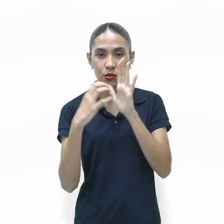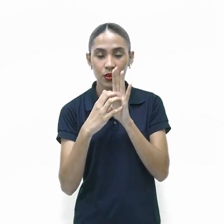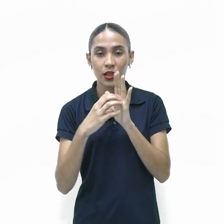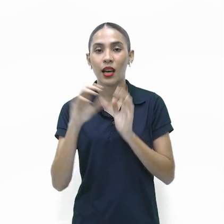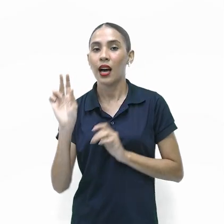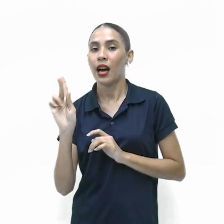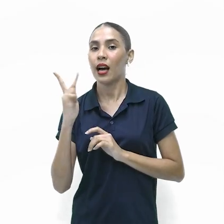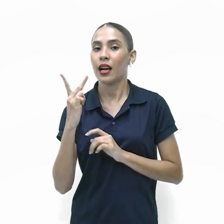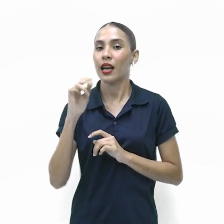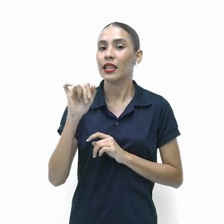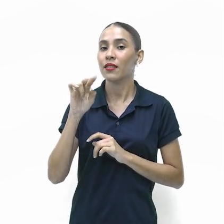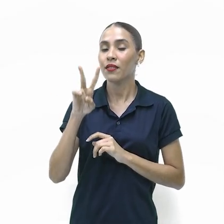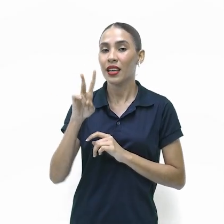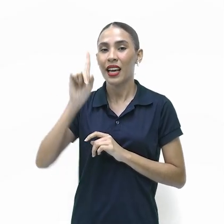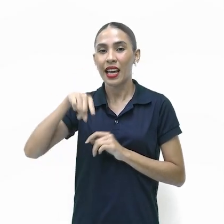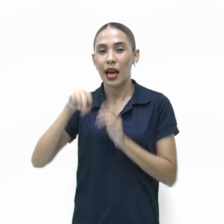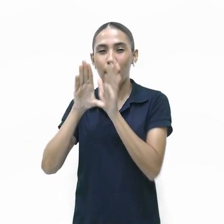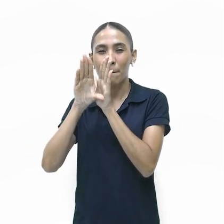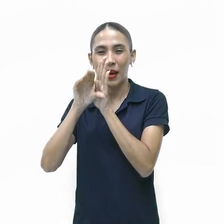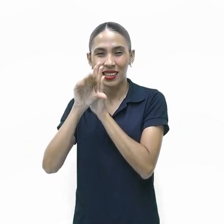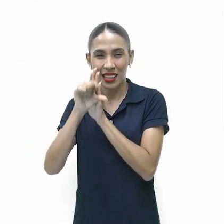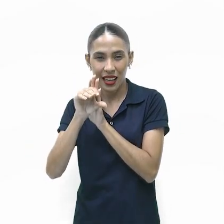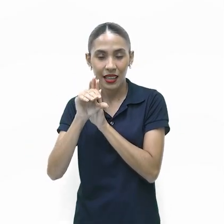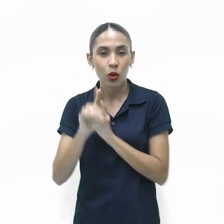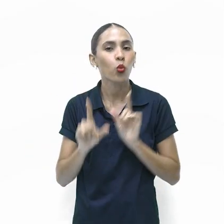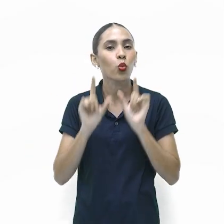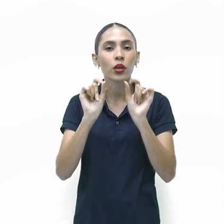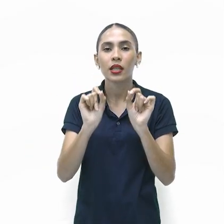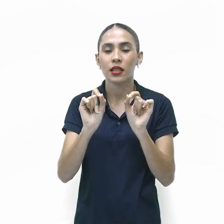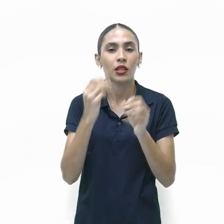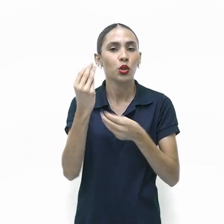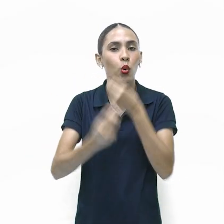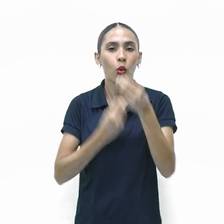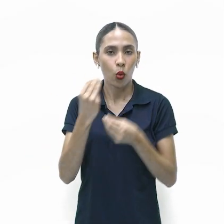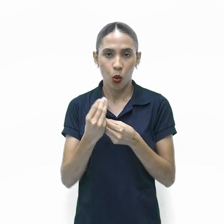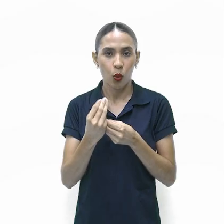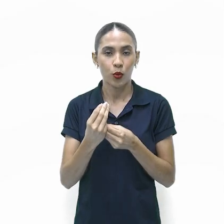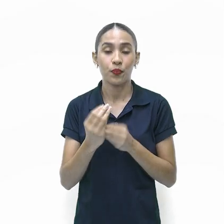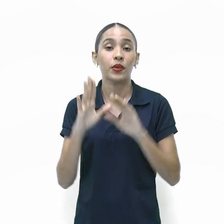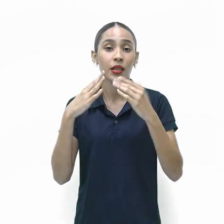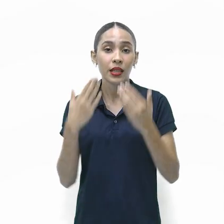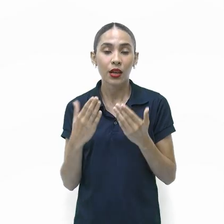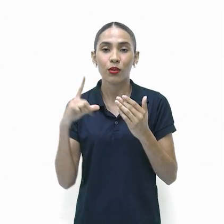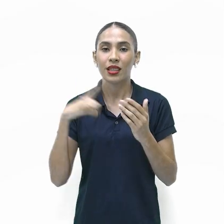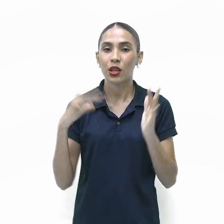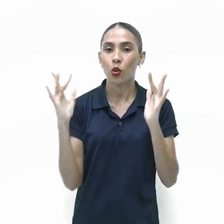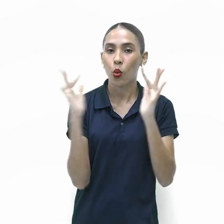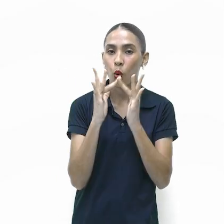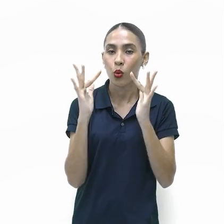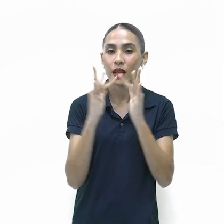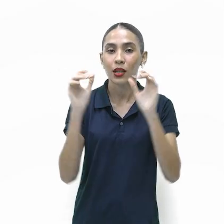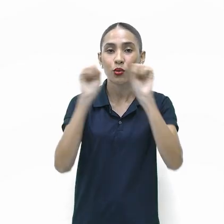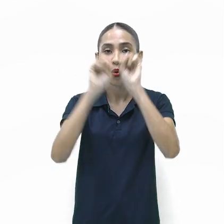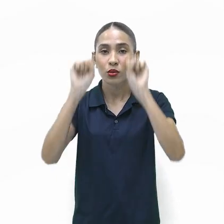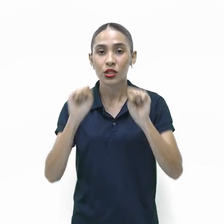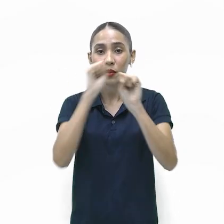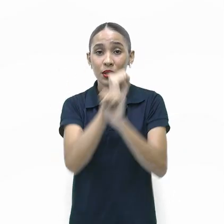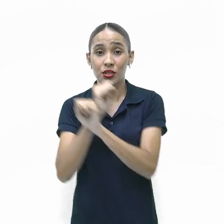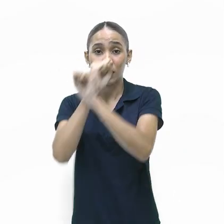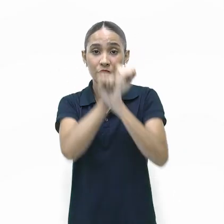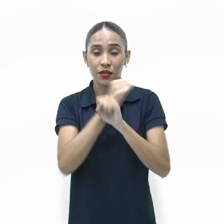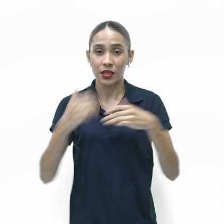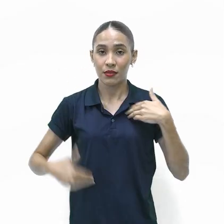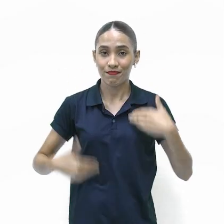tá certo? O que esse vírus faz? Ele ataca o sistema imunológico, que é o responsável por